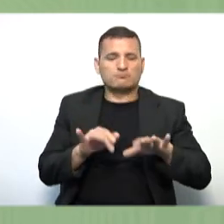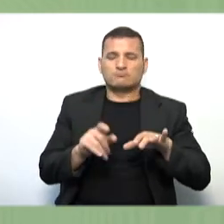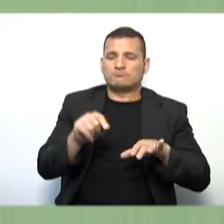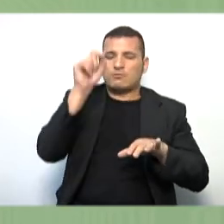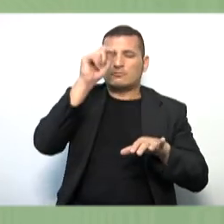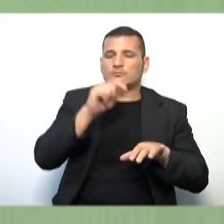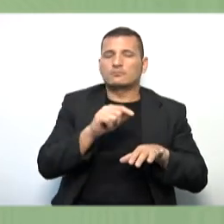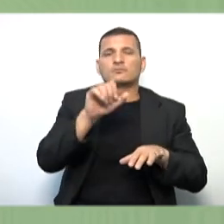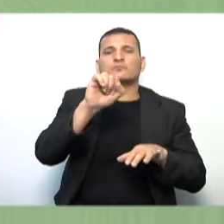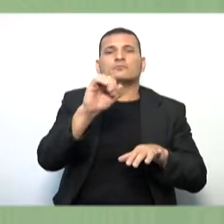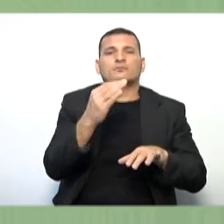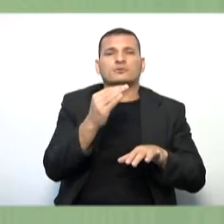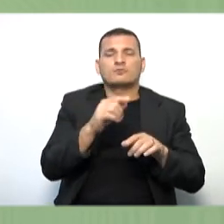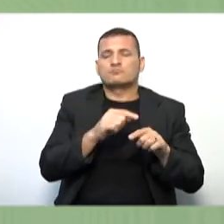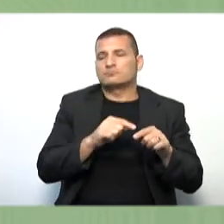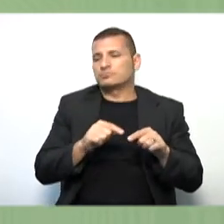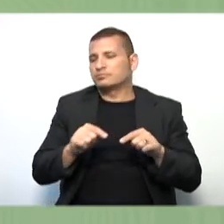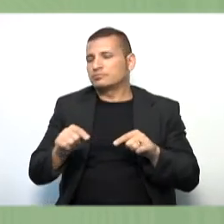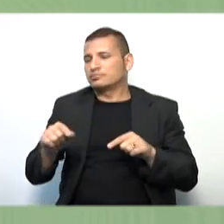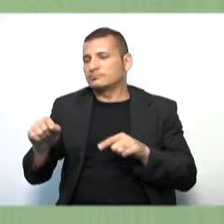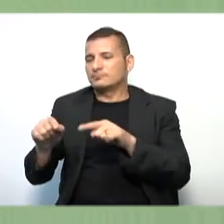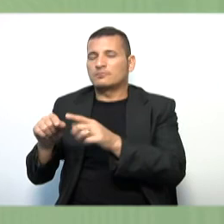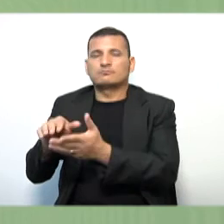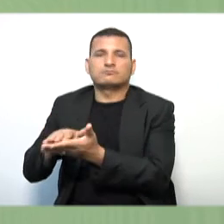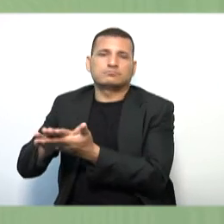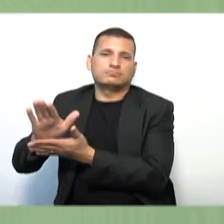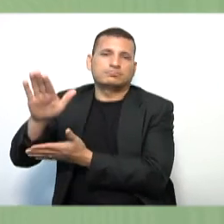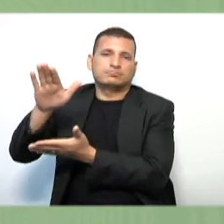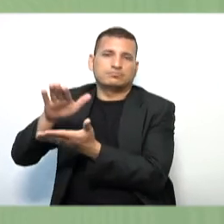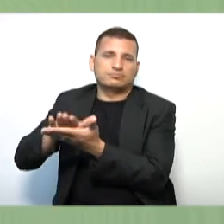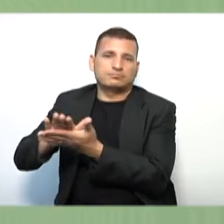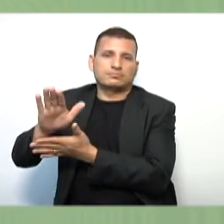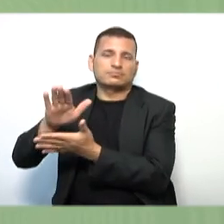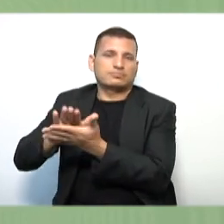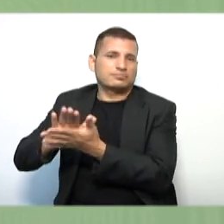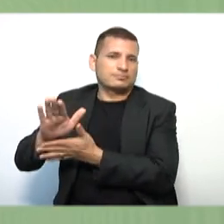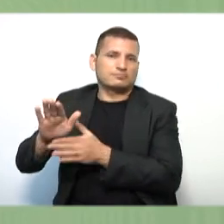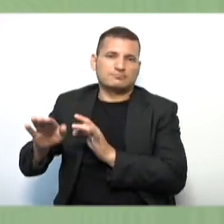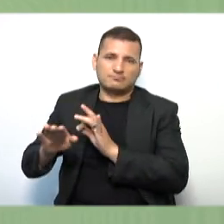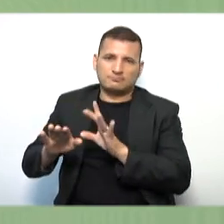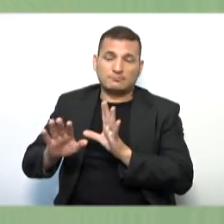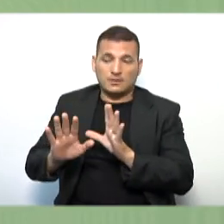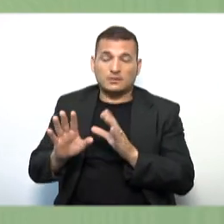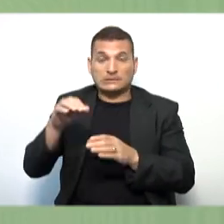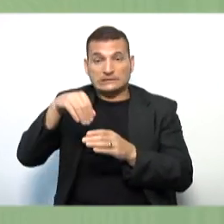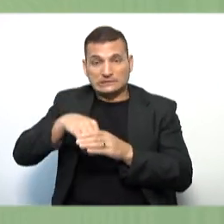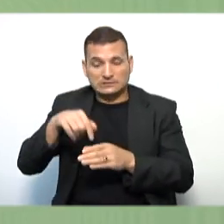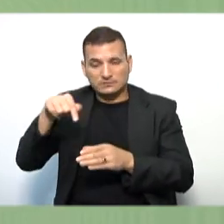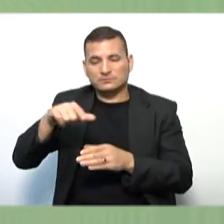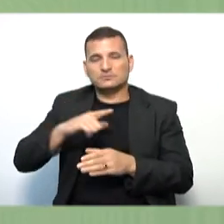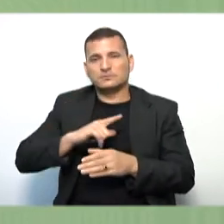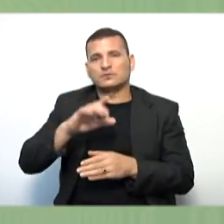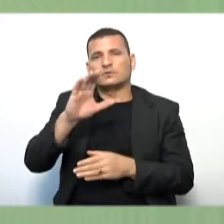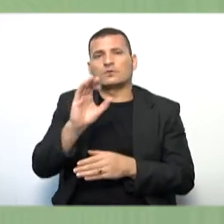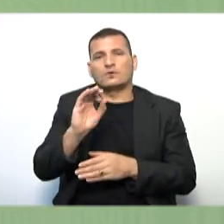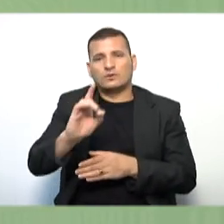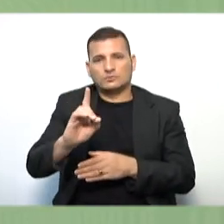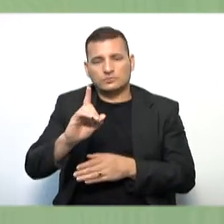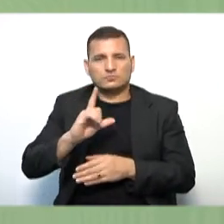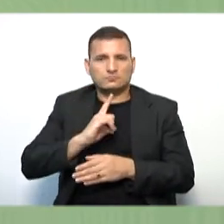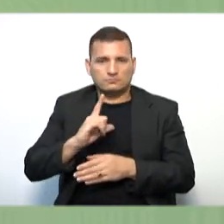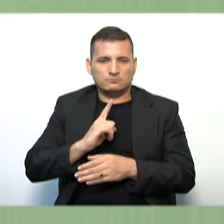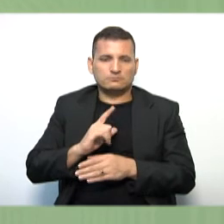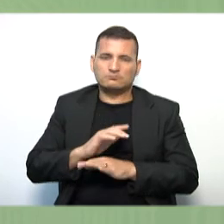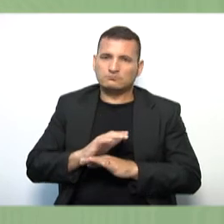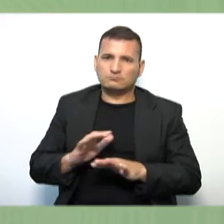o sistema operacional encapsula, né, como é a interface disso, né, através da interface de clicar no simples botão e o